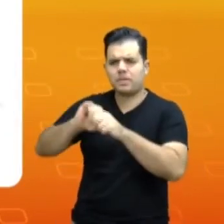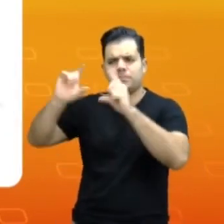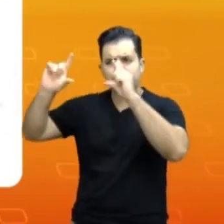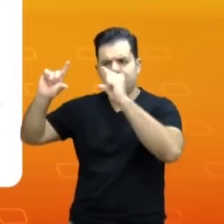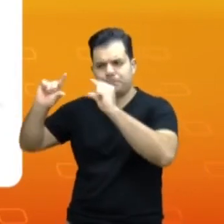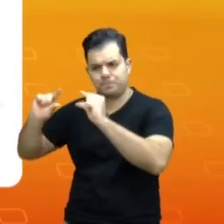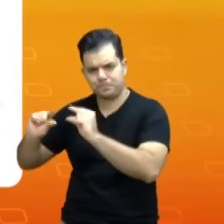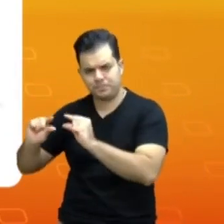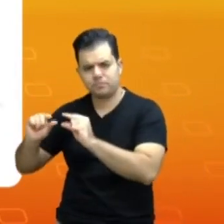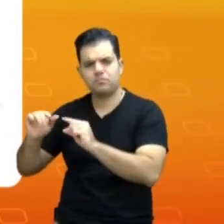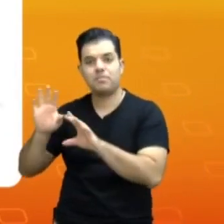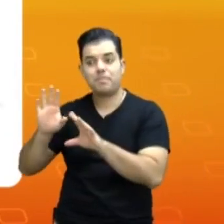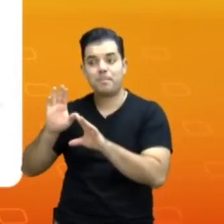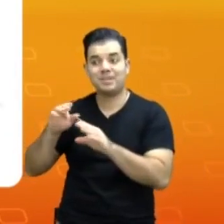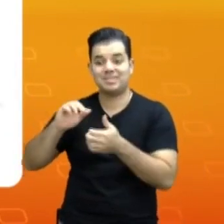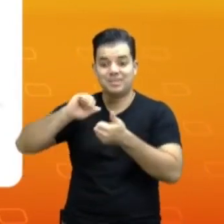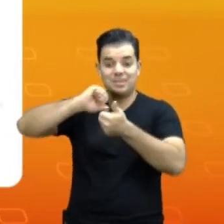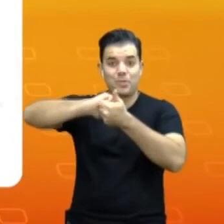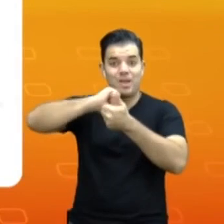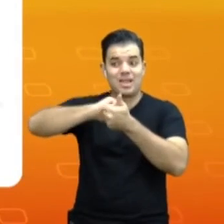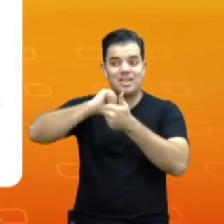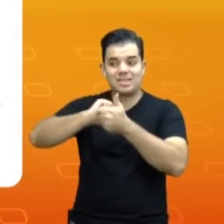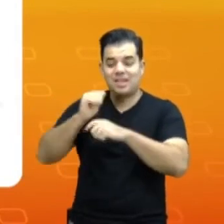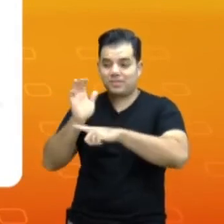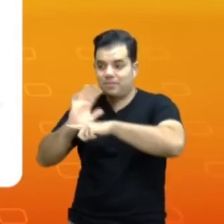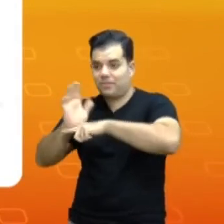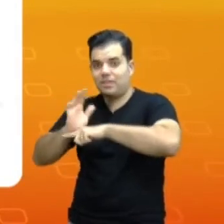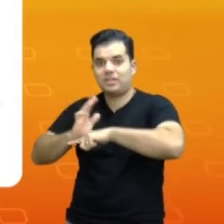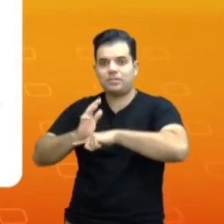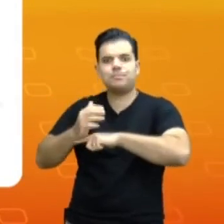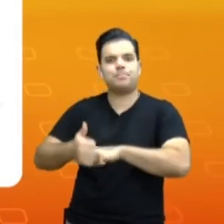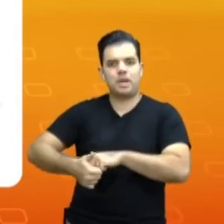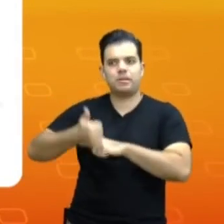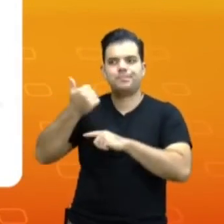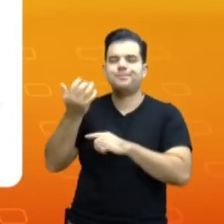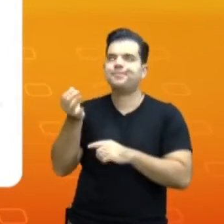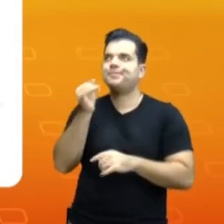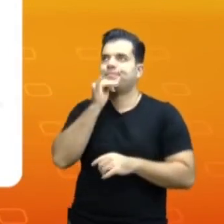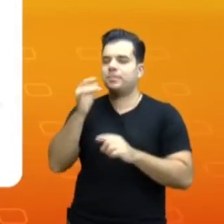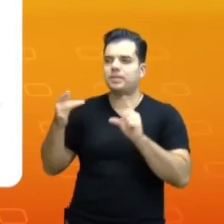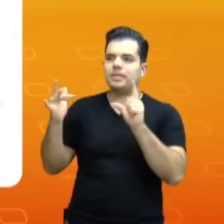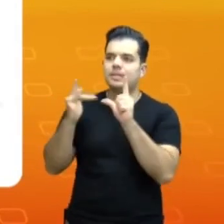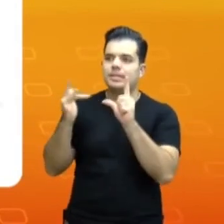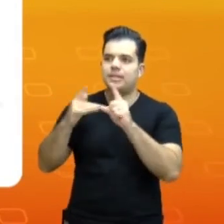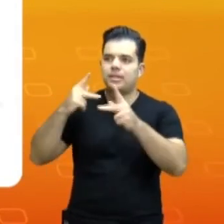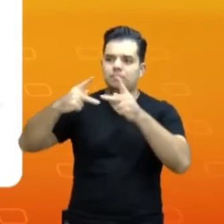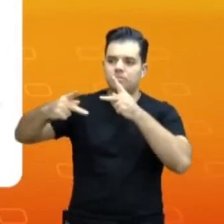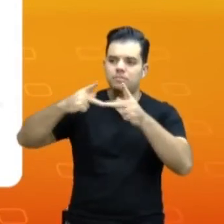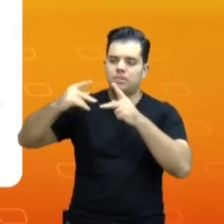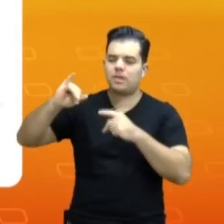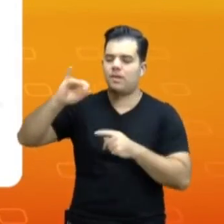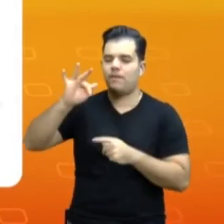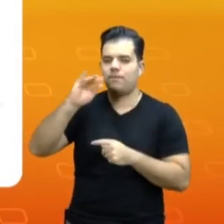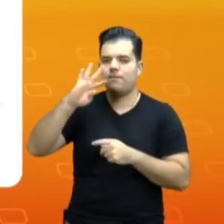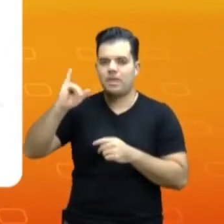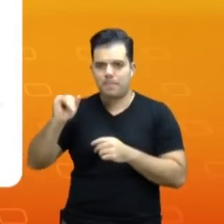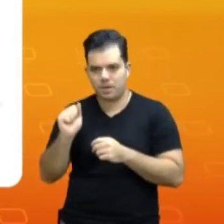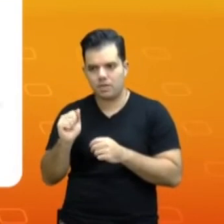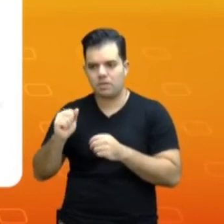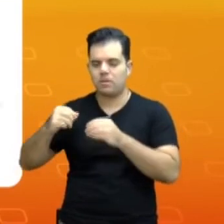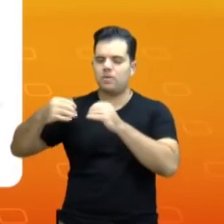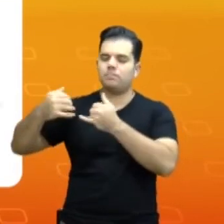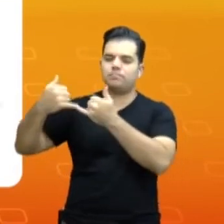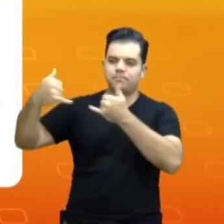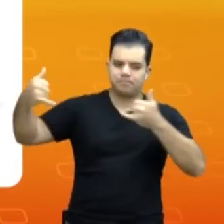qualidade de sinal muito efetiva. Então imagine o seguinte, eu tenho lá um link LAN-to-LAN de fibra saindo de Tóquio, o outro chegando